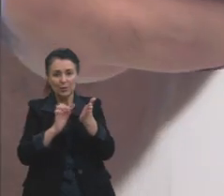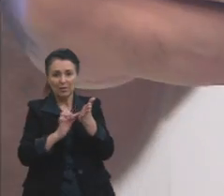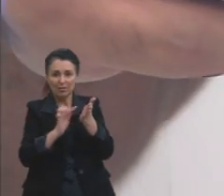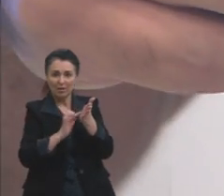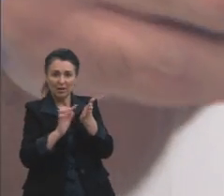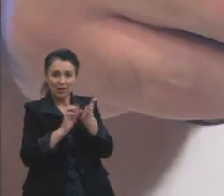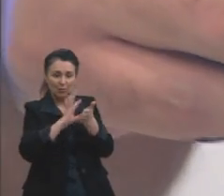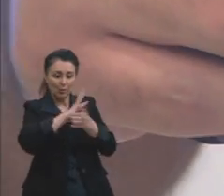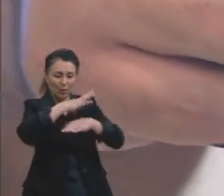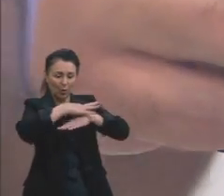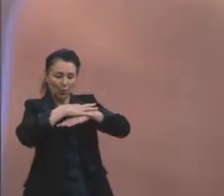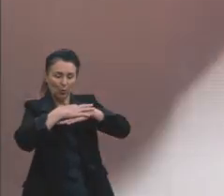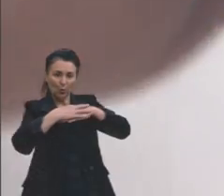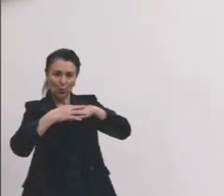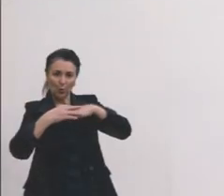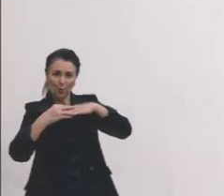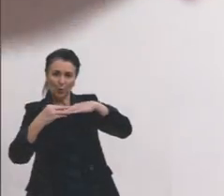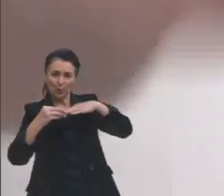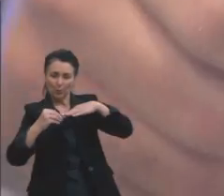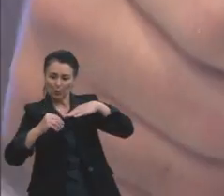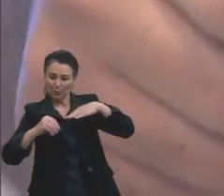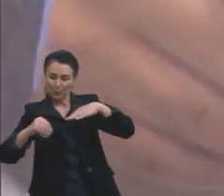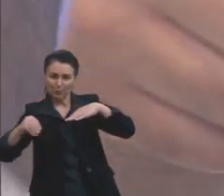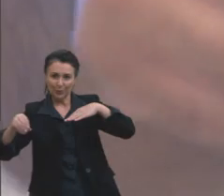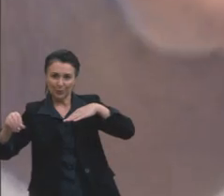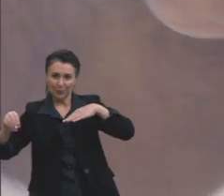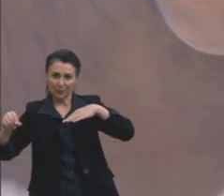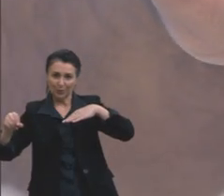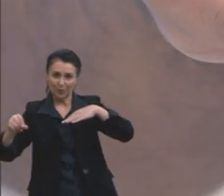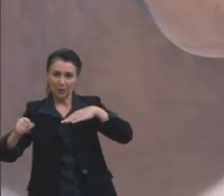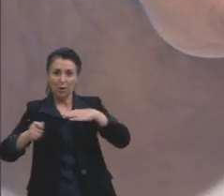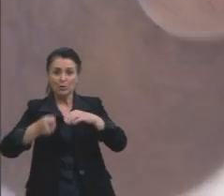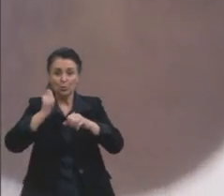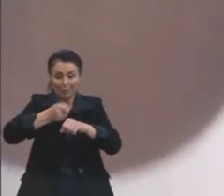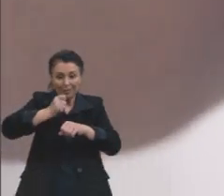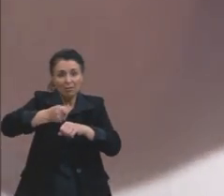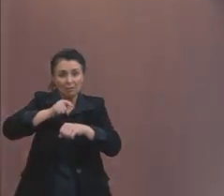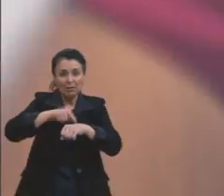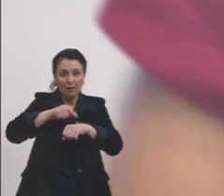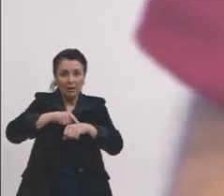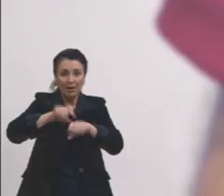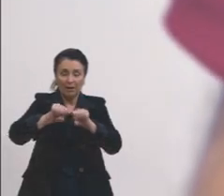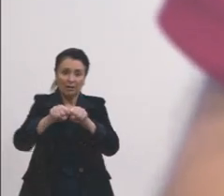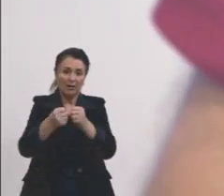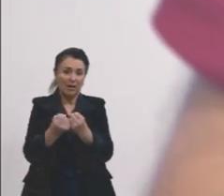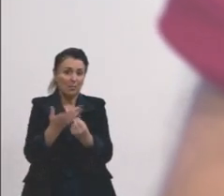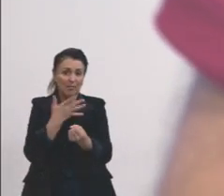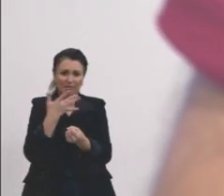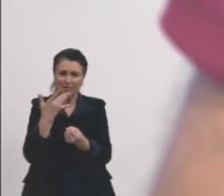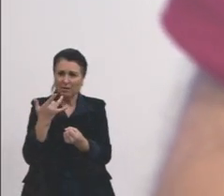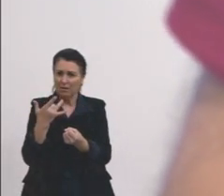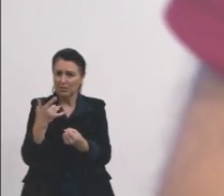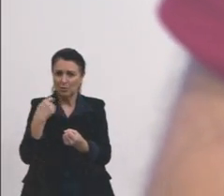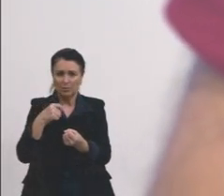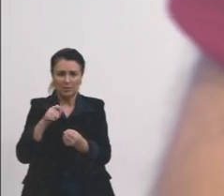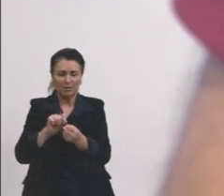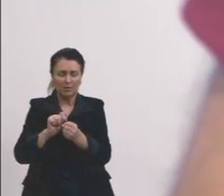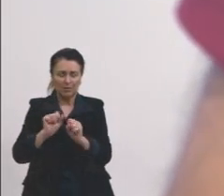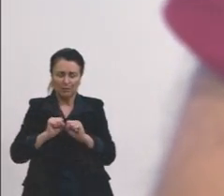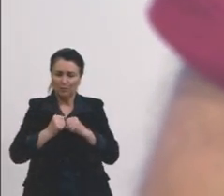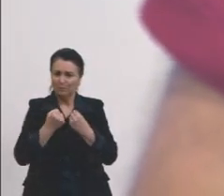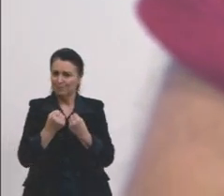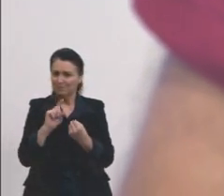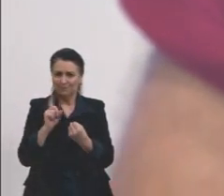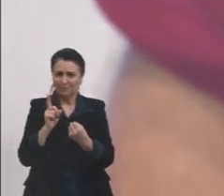ela vai esse isso para lá toda se tu pegar o martelinho aqui em bater bem firme né ela vai quebrar não precisa muita força certo